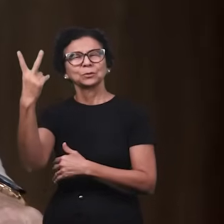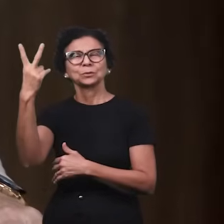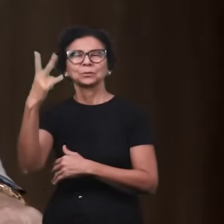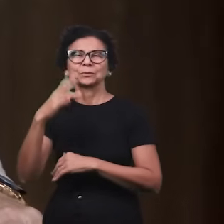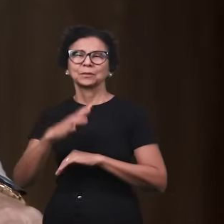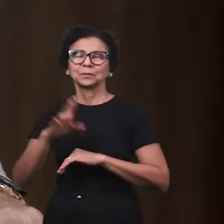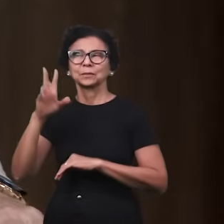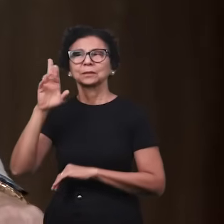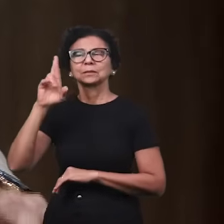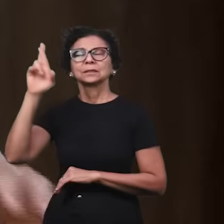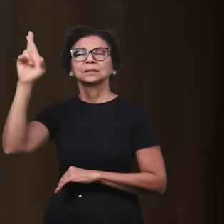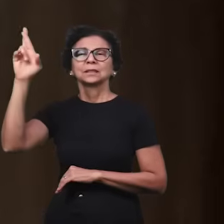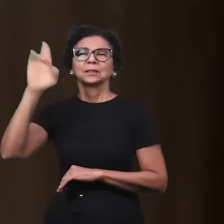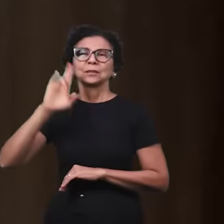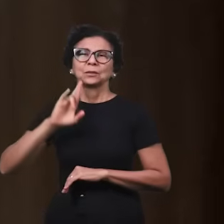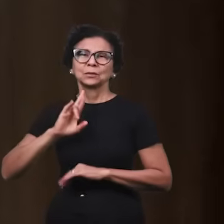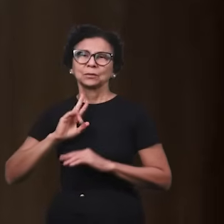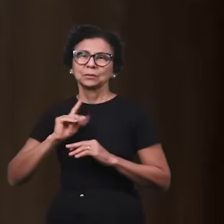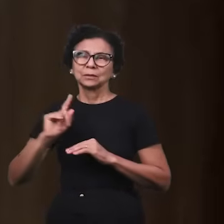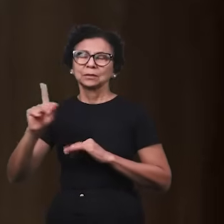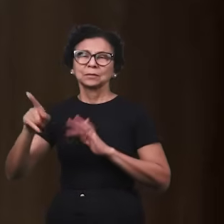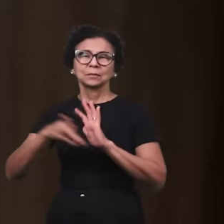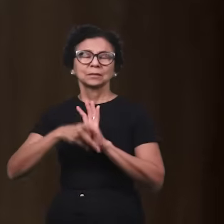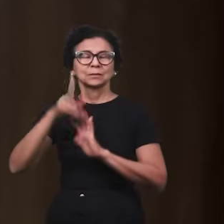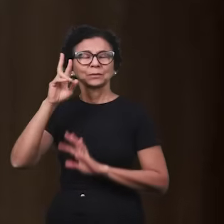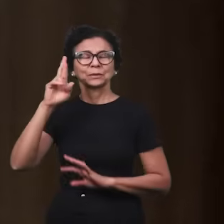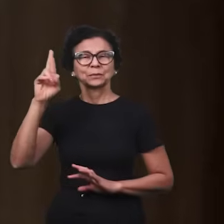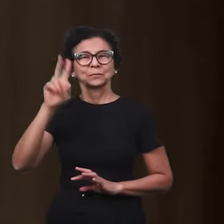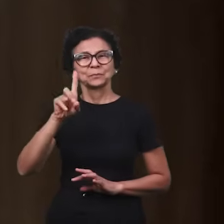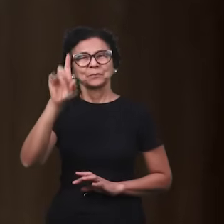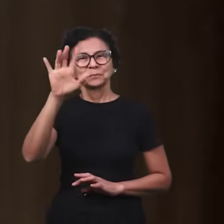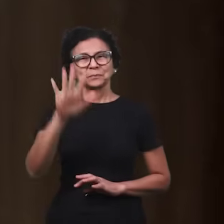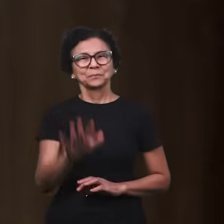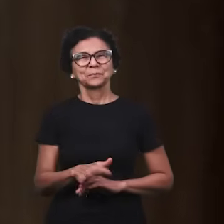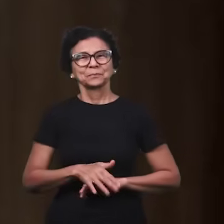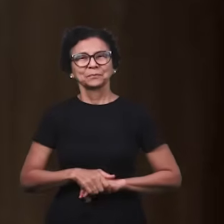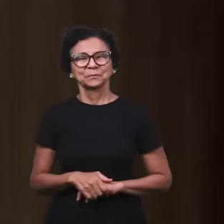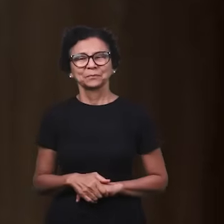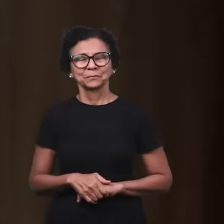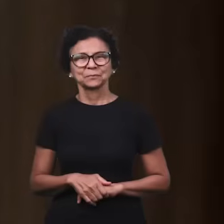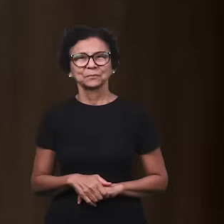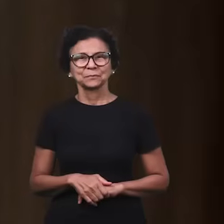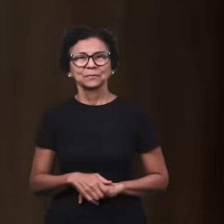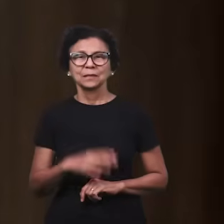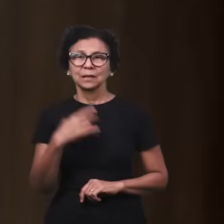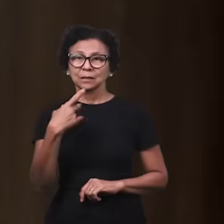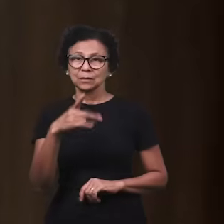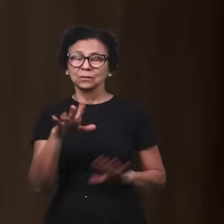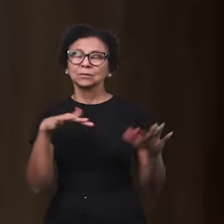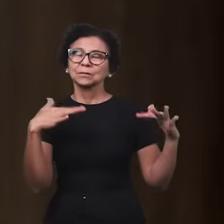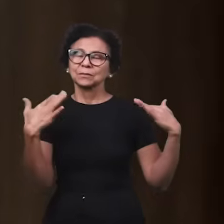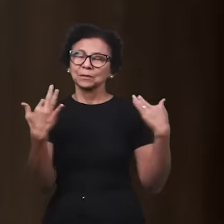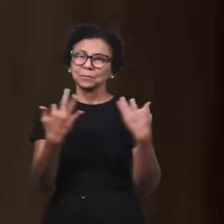para toda a eternidade que pertence ao Senhor. Que Deus te abençoe, que